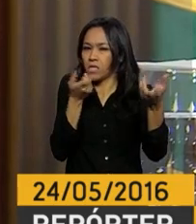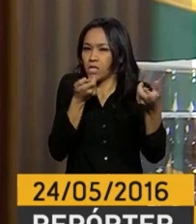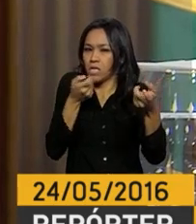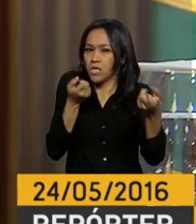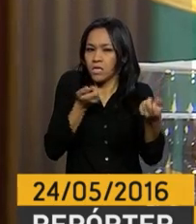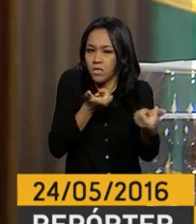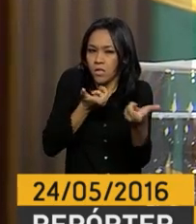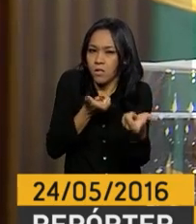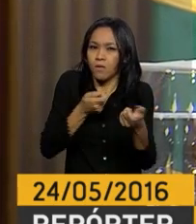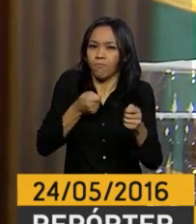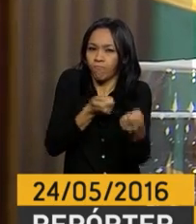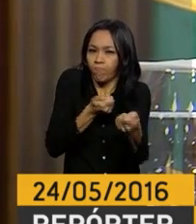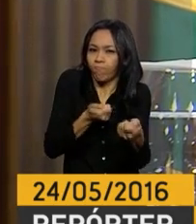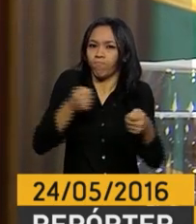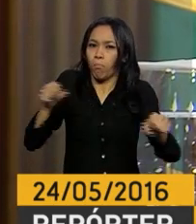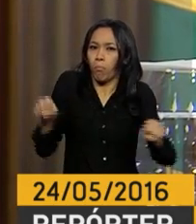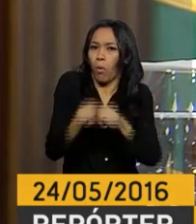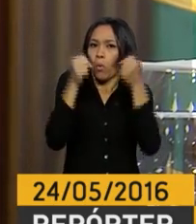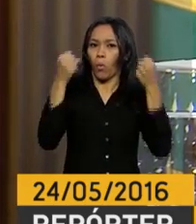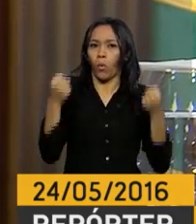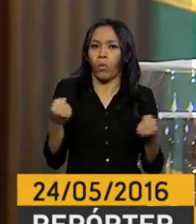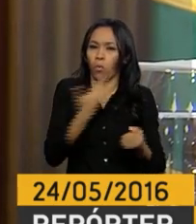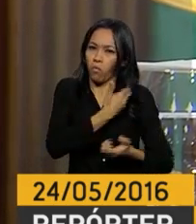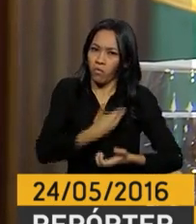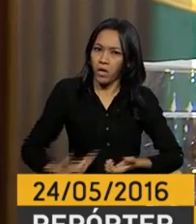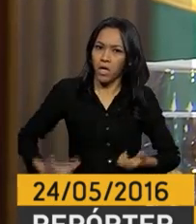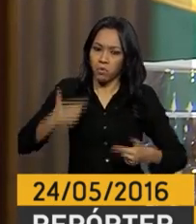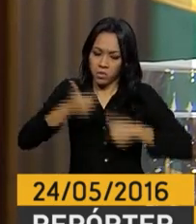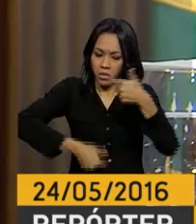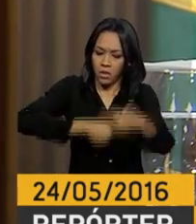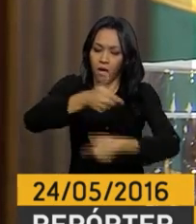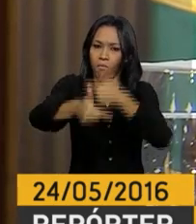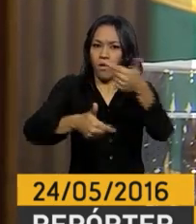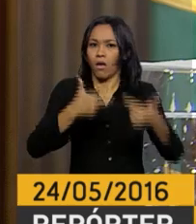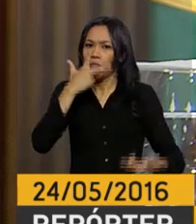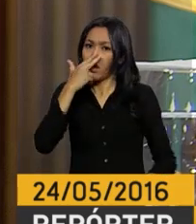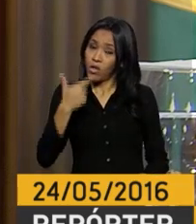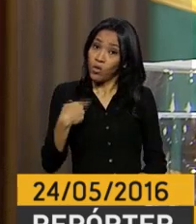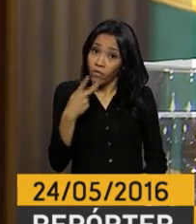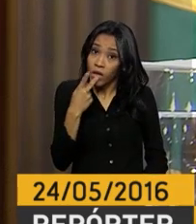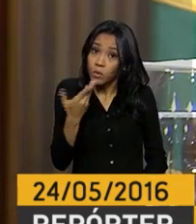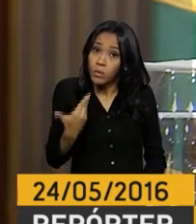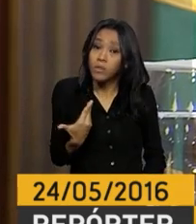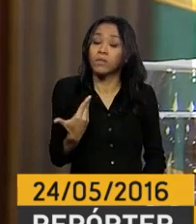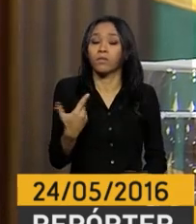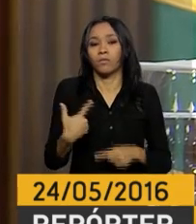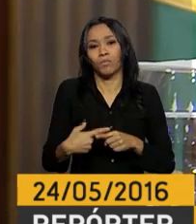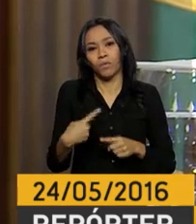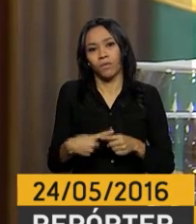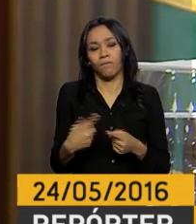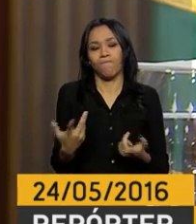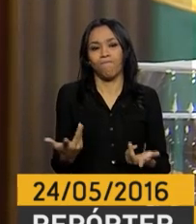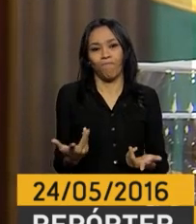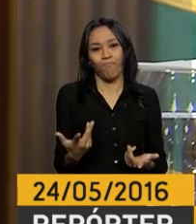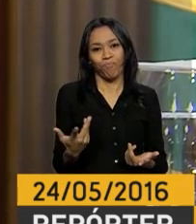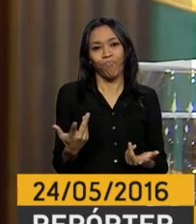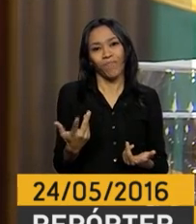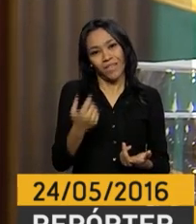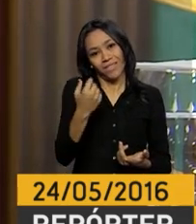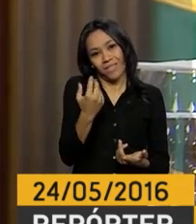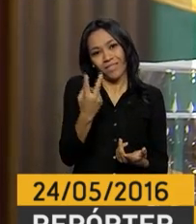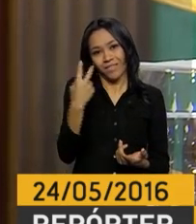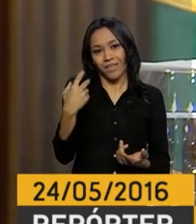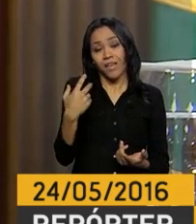temos a menor preocupação com isso. Aliás, eu estou fazendo esses comentários, apenas este segundo